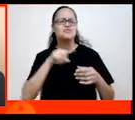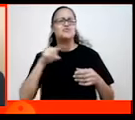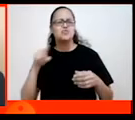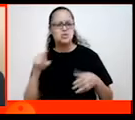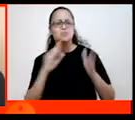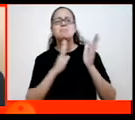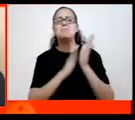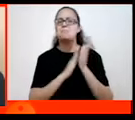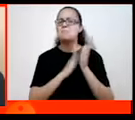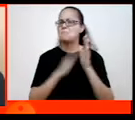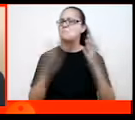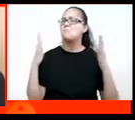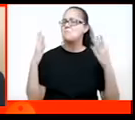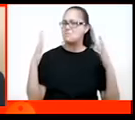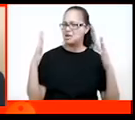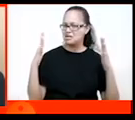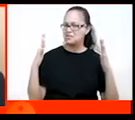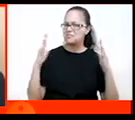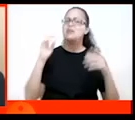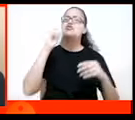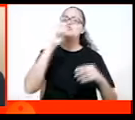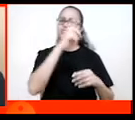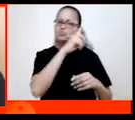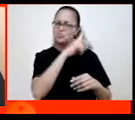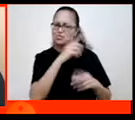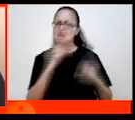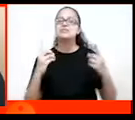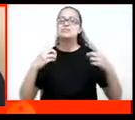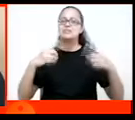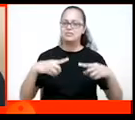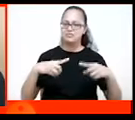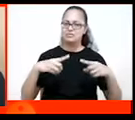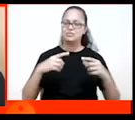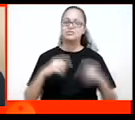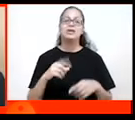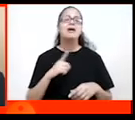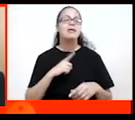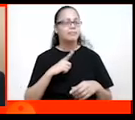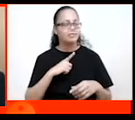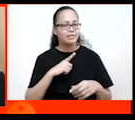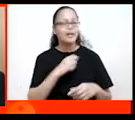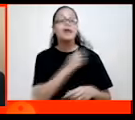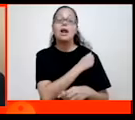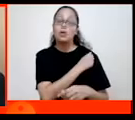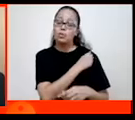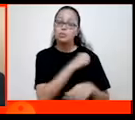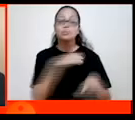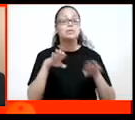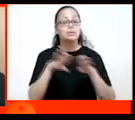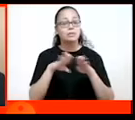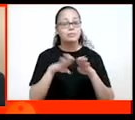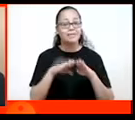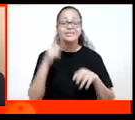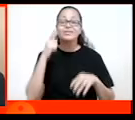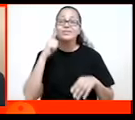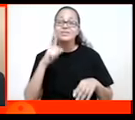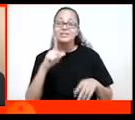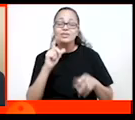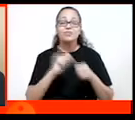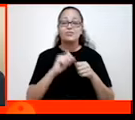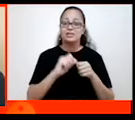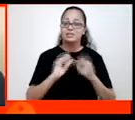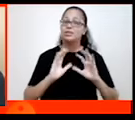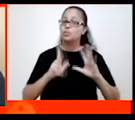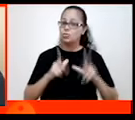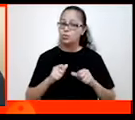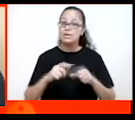de parabéns, né? Apesar de todas as dificuldades, os desafios, passaram por cima de tudo isso. Temos alunos também que não conseguiram fazer todas, né? Fizeram algumas,